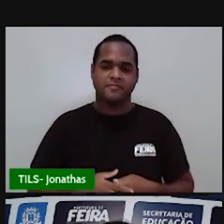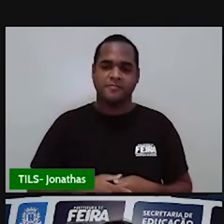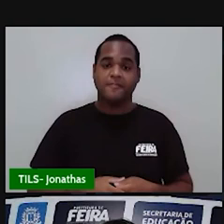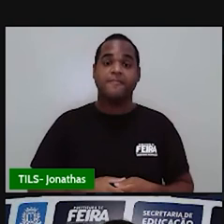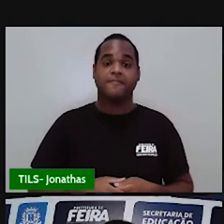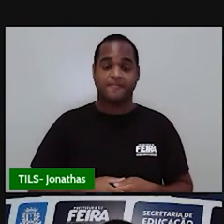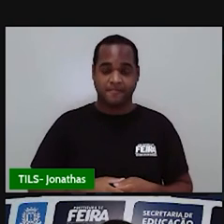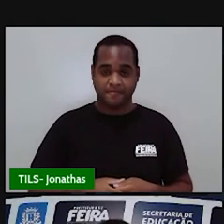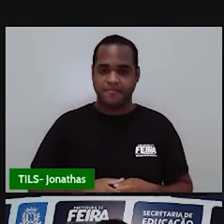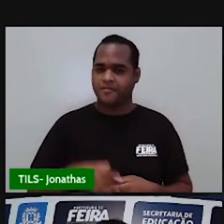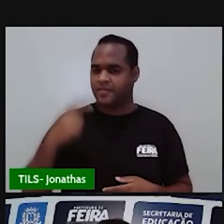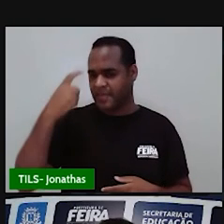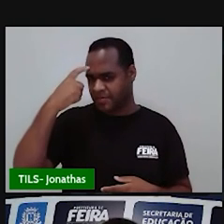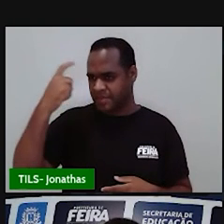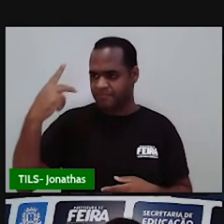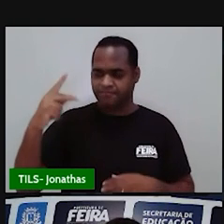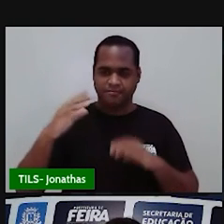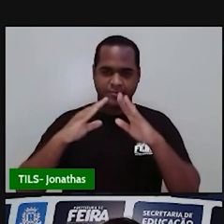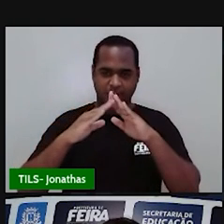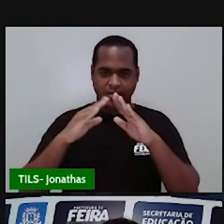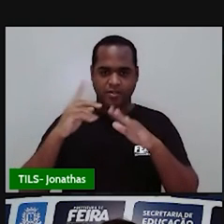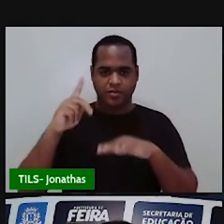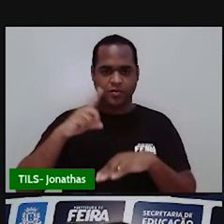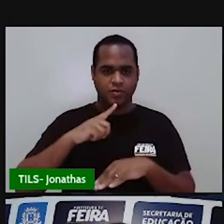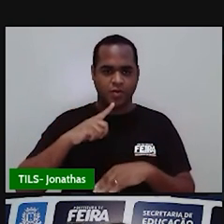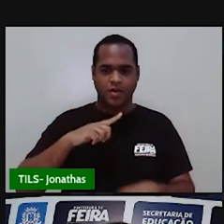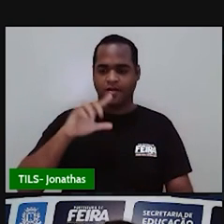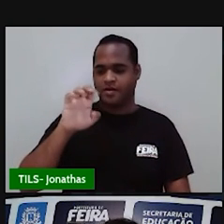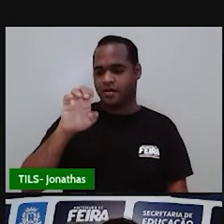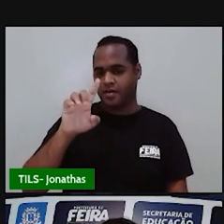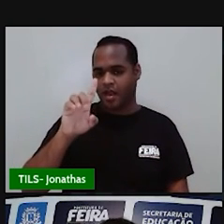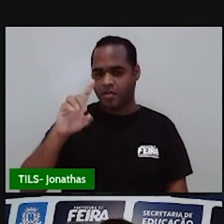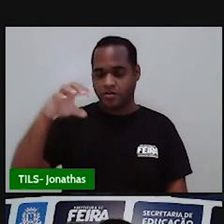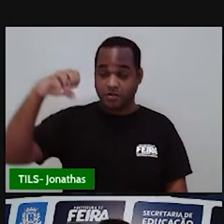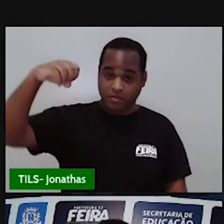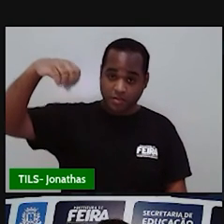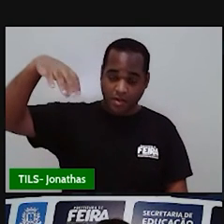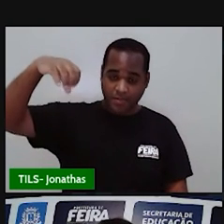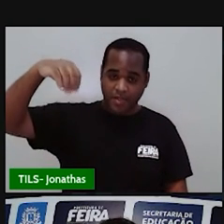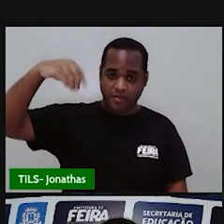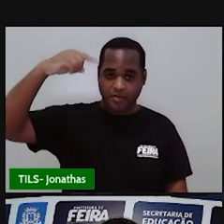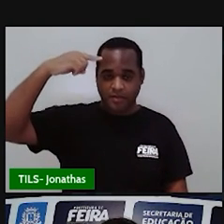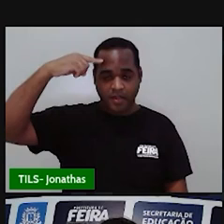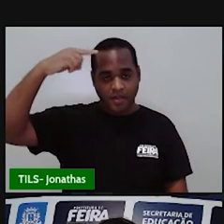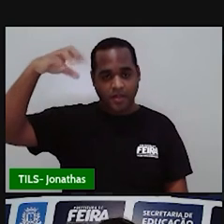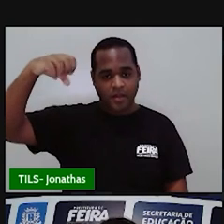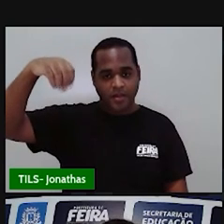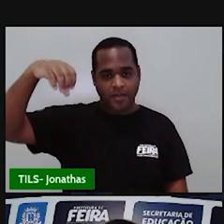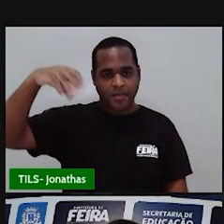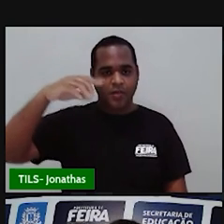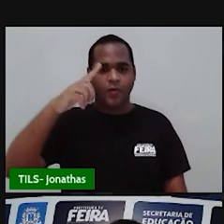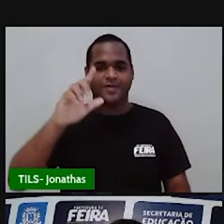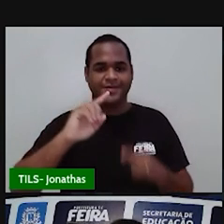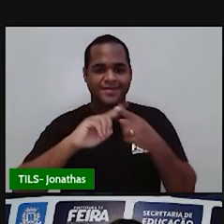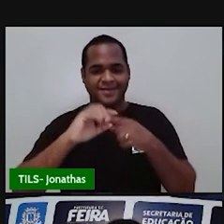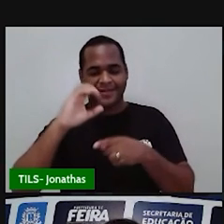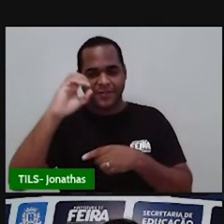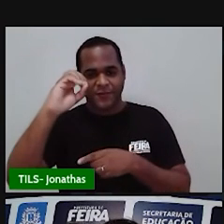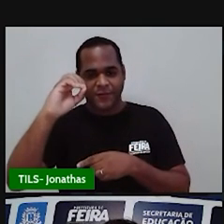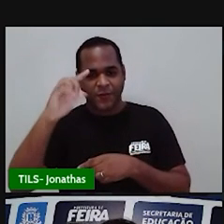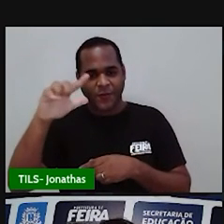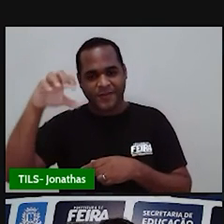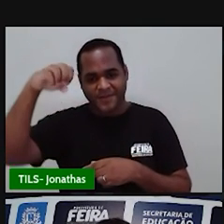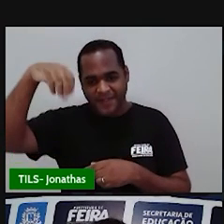Pensando que em uma casa só tem a lâmpada de LED, por isso que a incandescente tem ali zero,